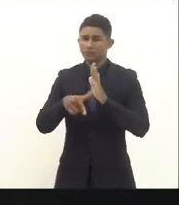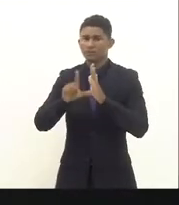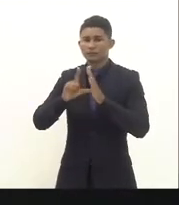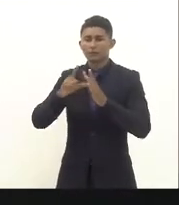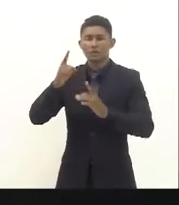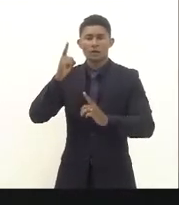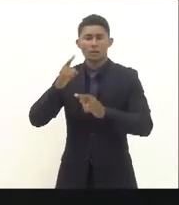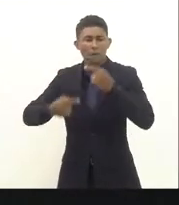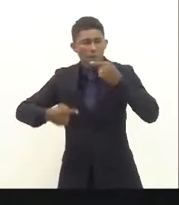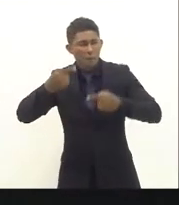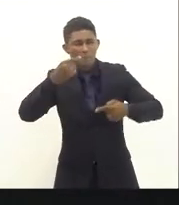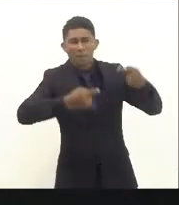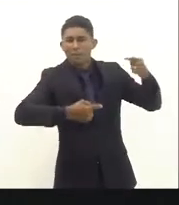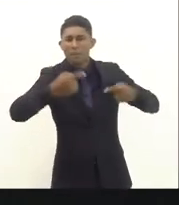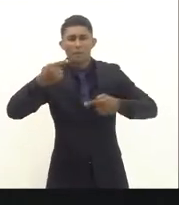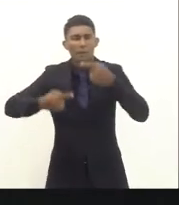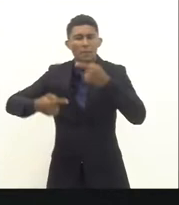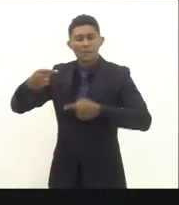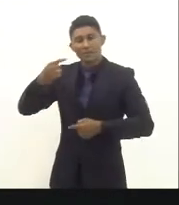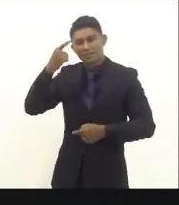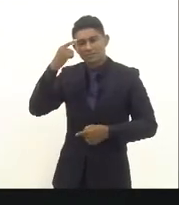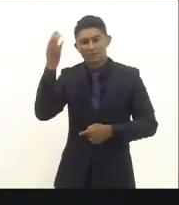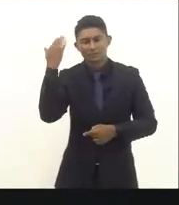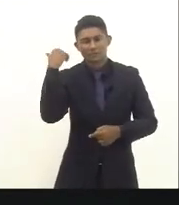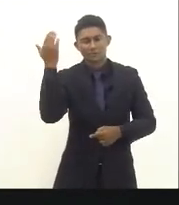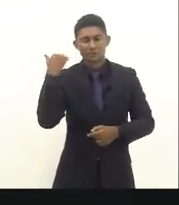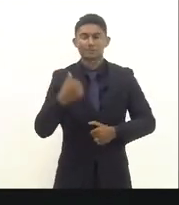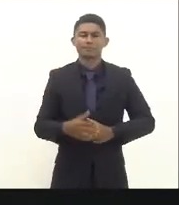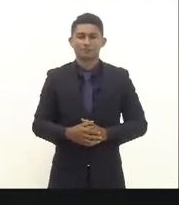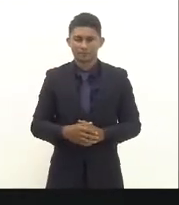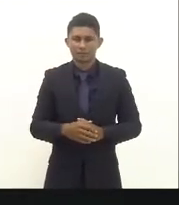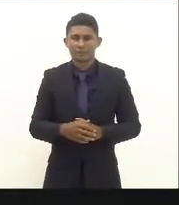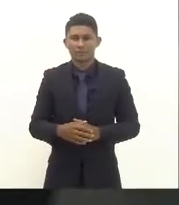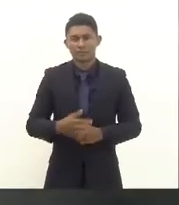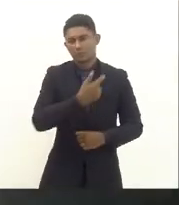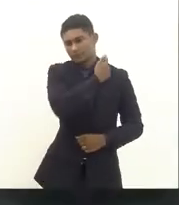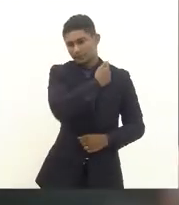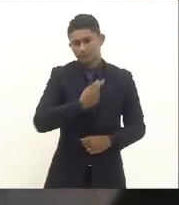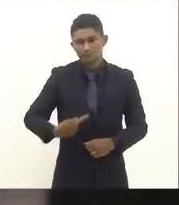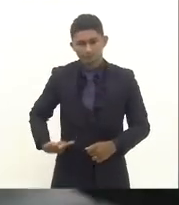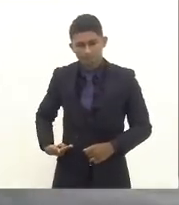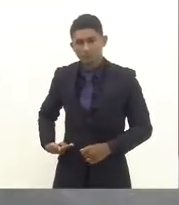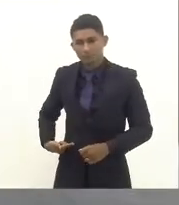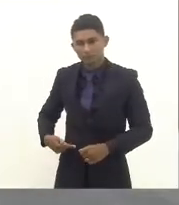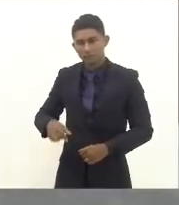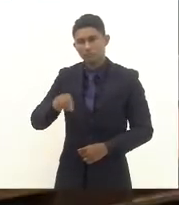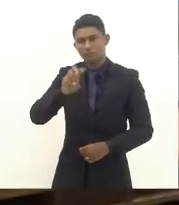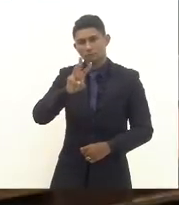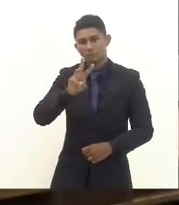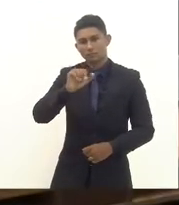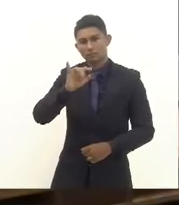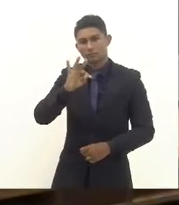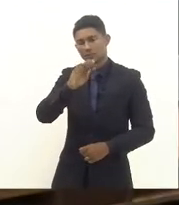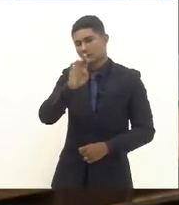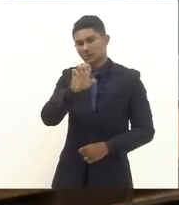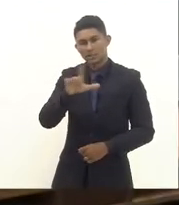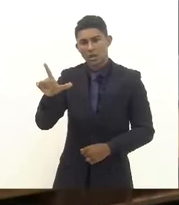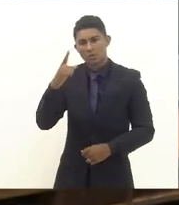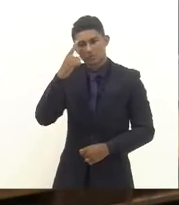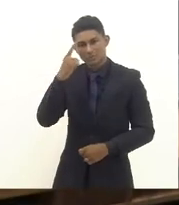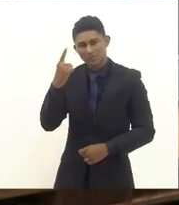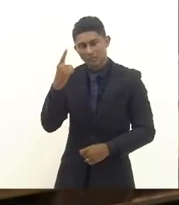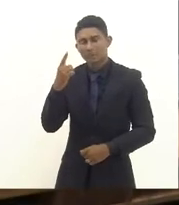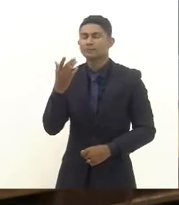Deputado Samuel Malafaia na época do governador fixo no impitimado que